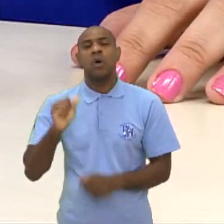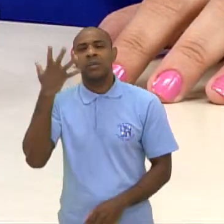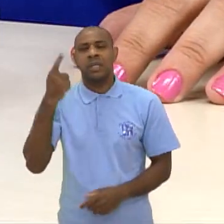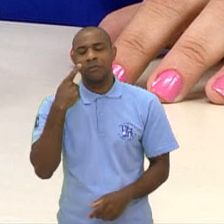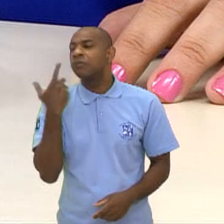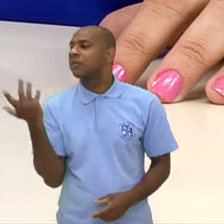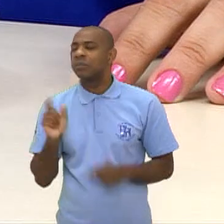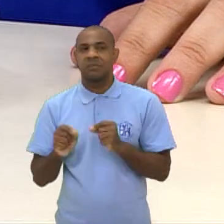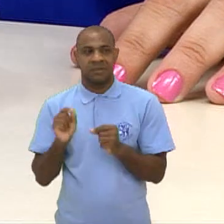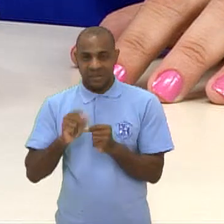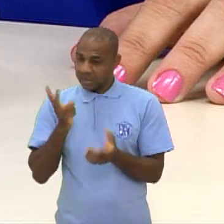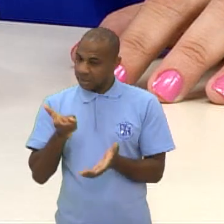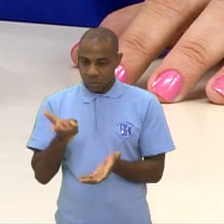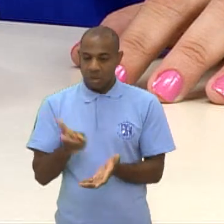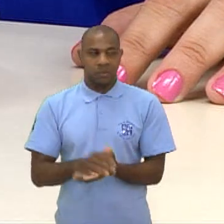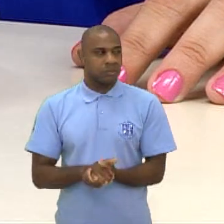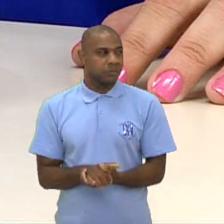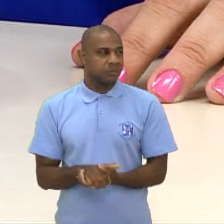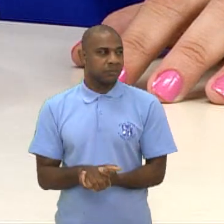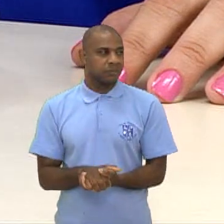Vou colocar o copo lá.